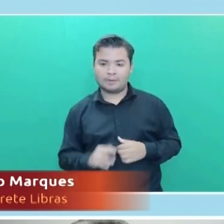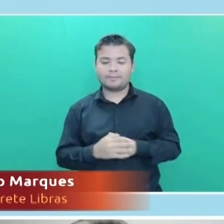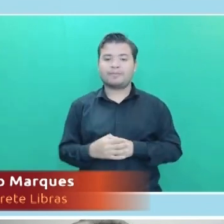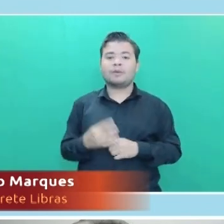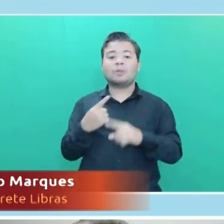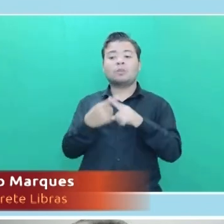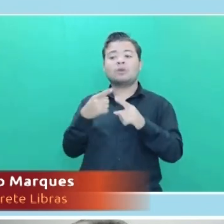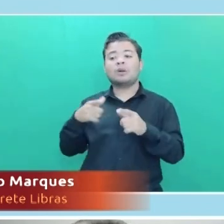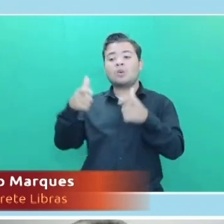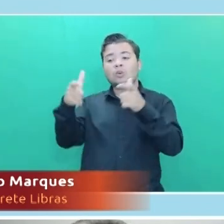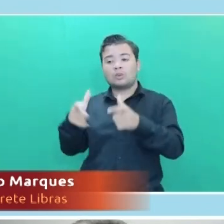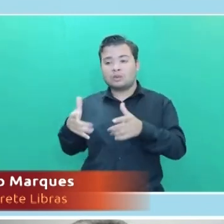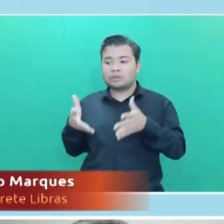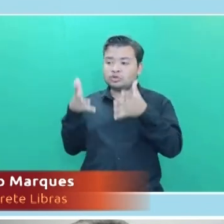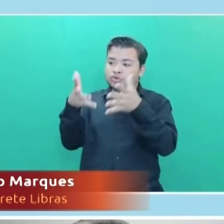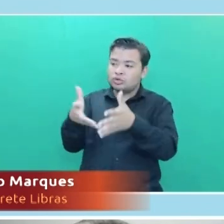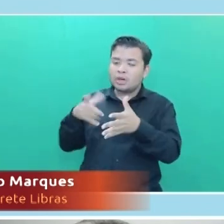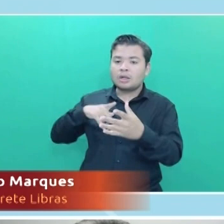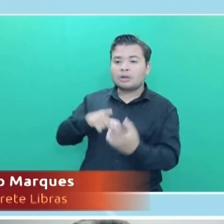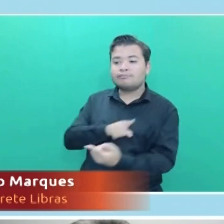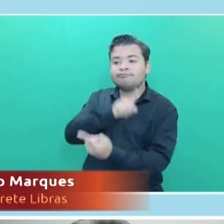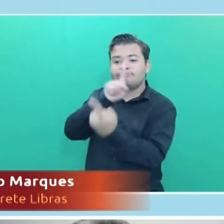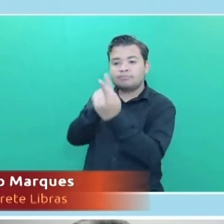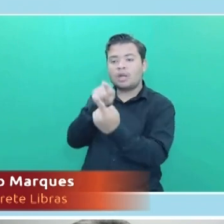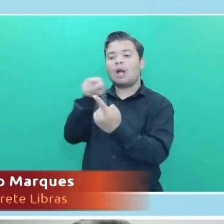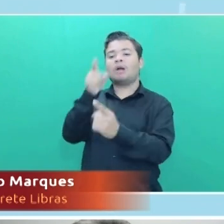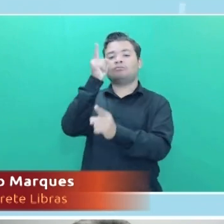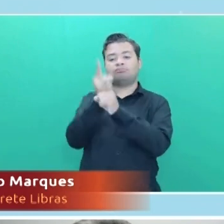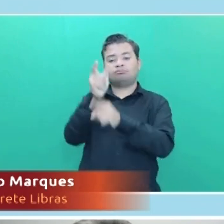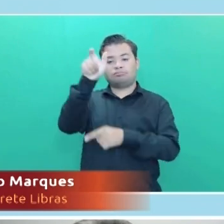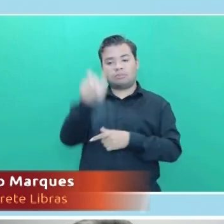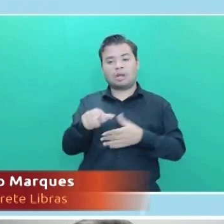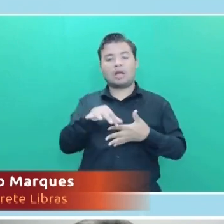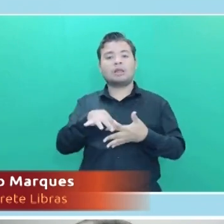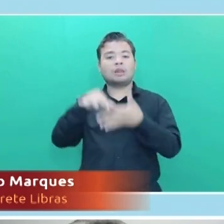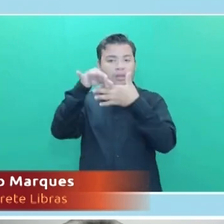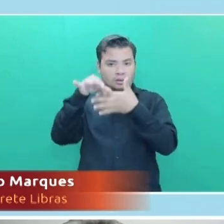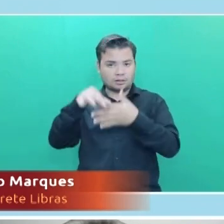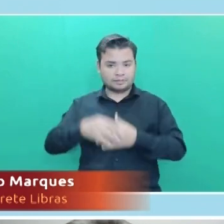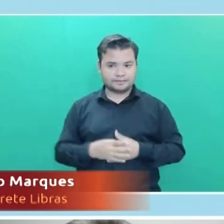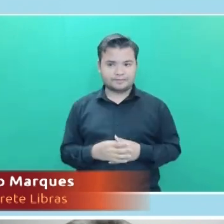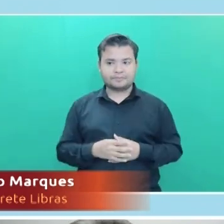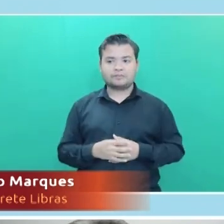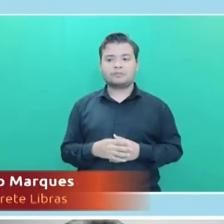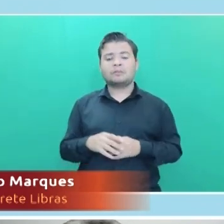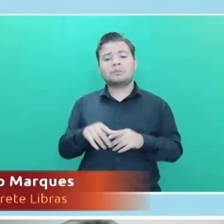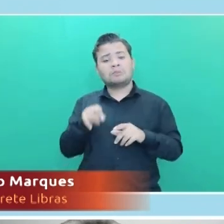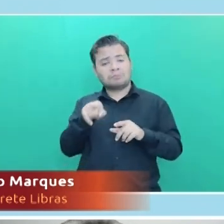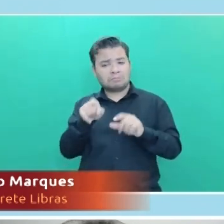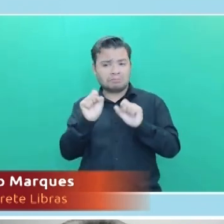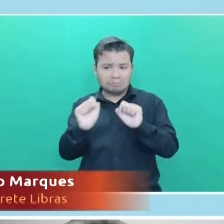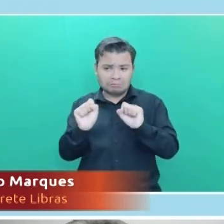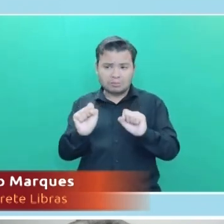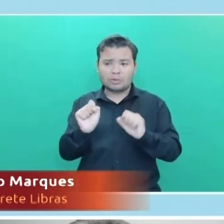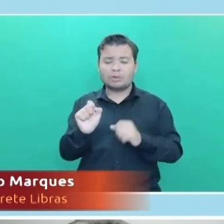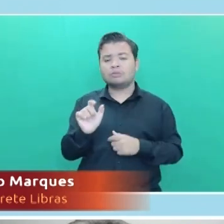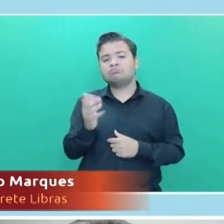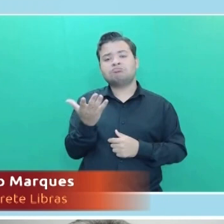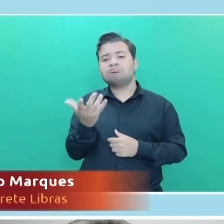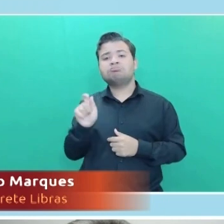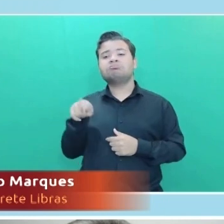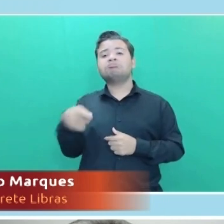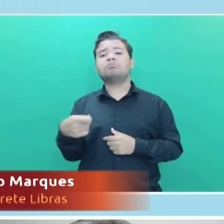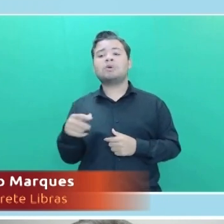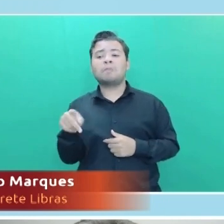né, a abordagem da terra indígena. Então, essa liderança, ou um professor, ou